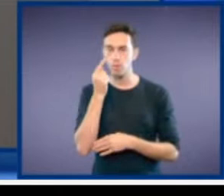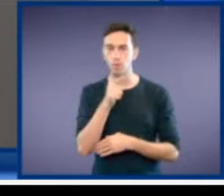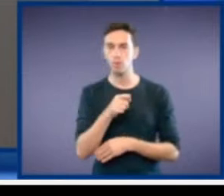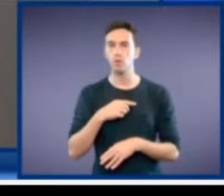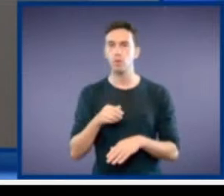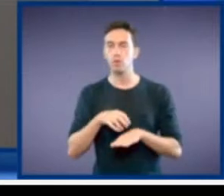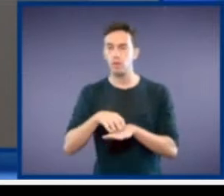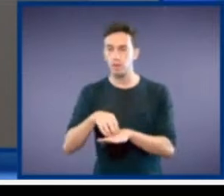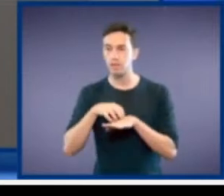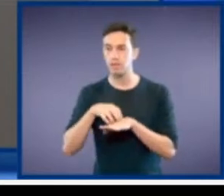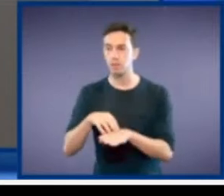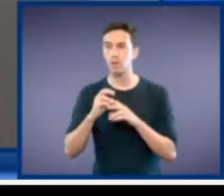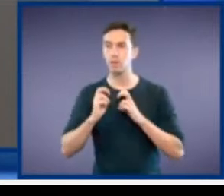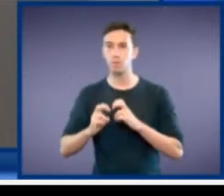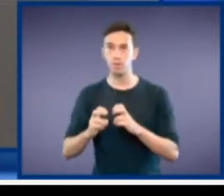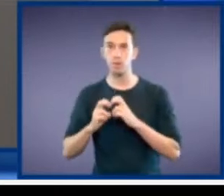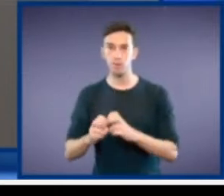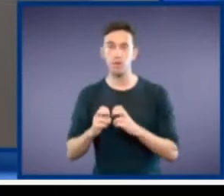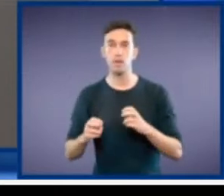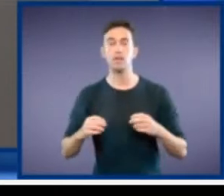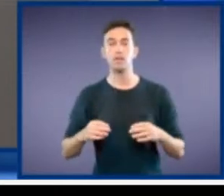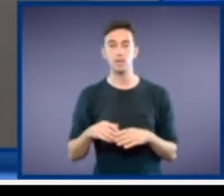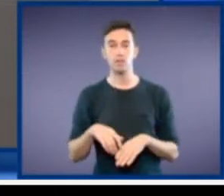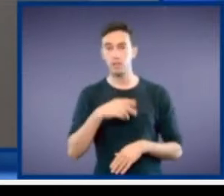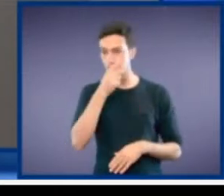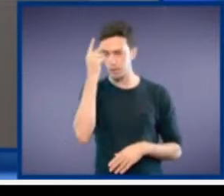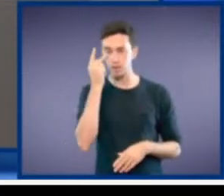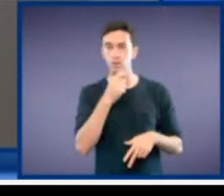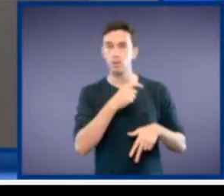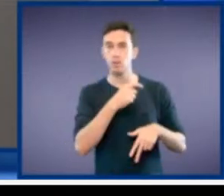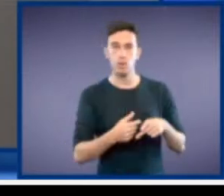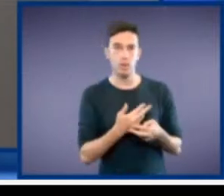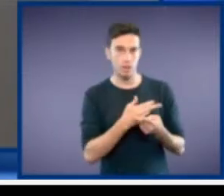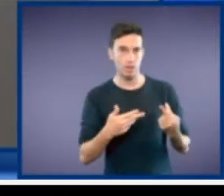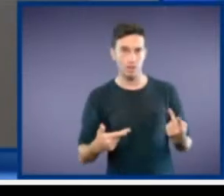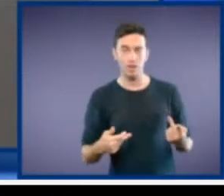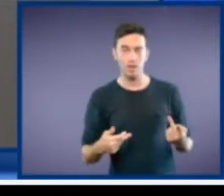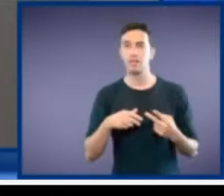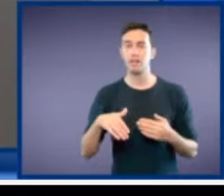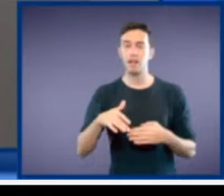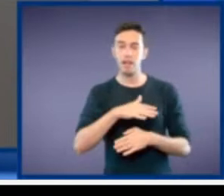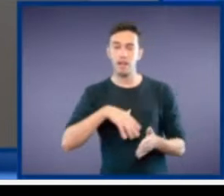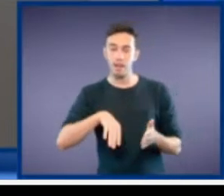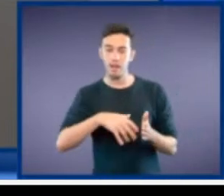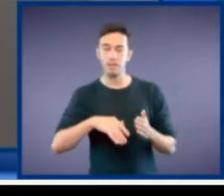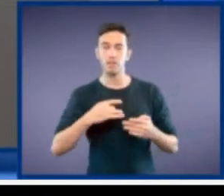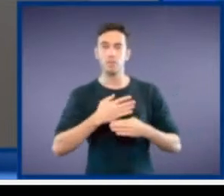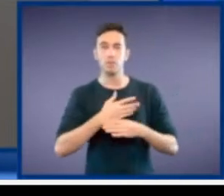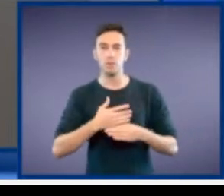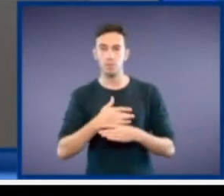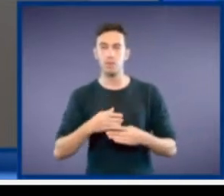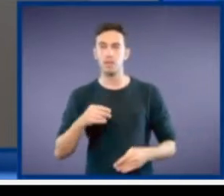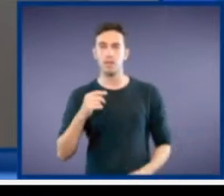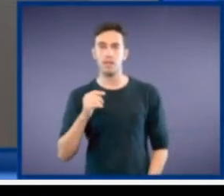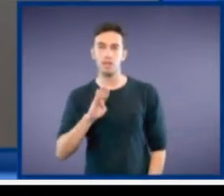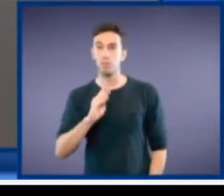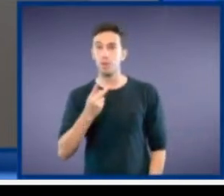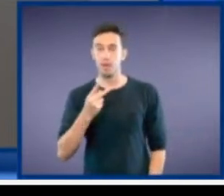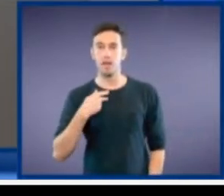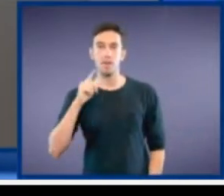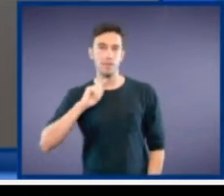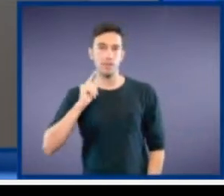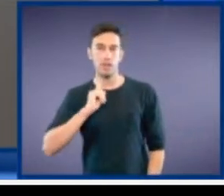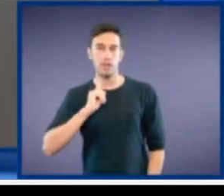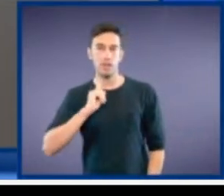Transporte Metroferroviário de Passageiros na região metropolitana de Belo Horizonte, Minas Gerais. Não serão